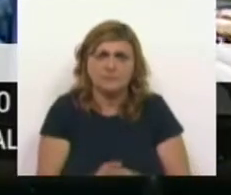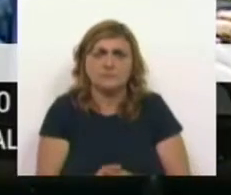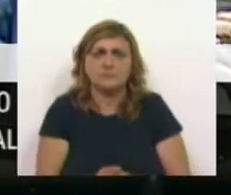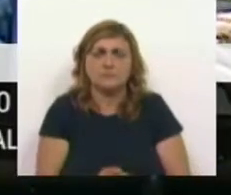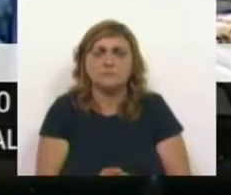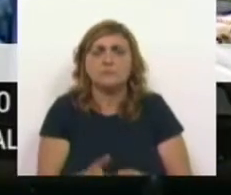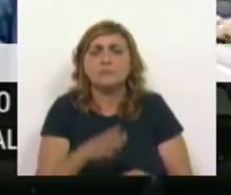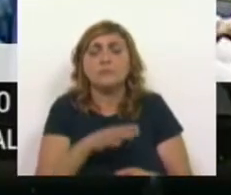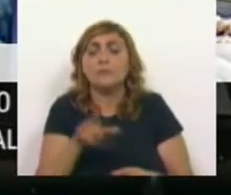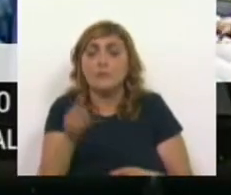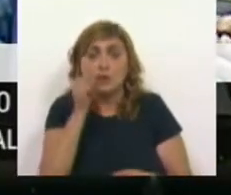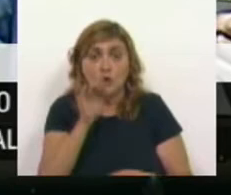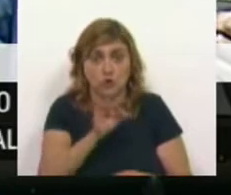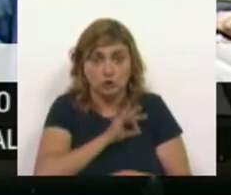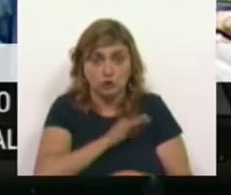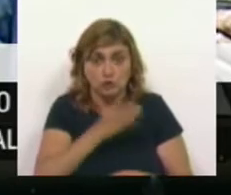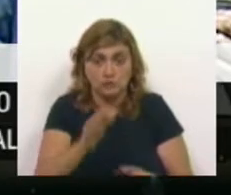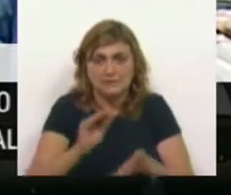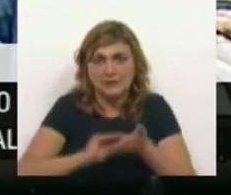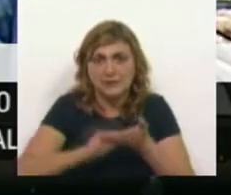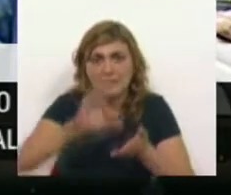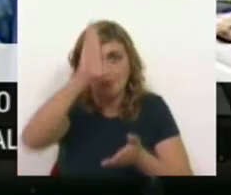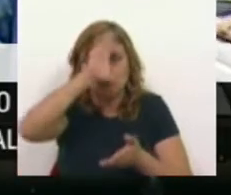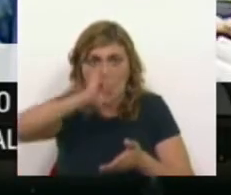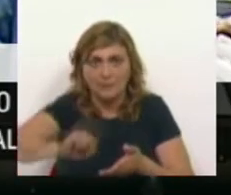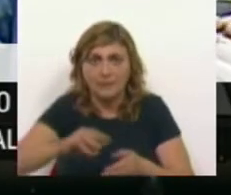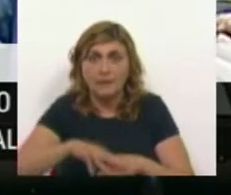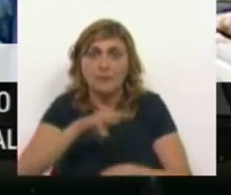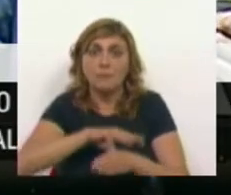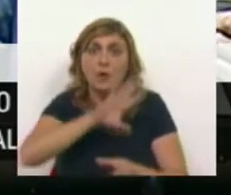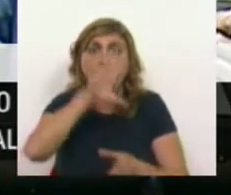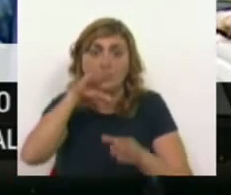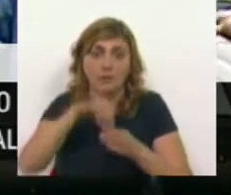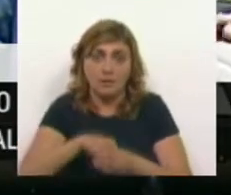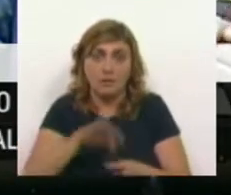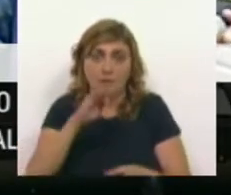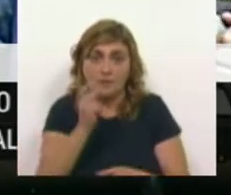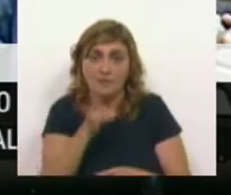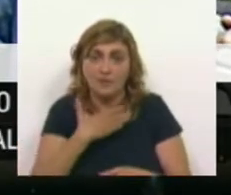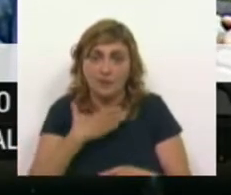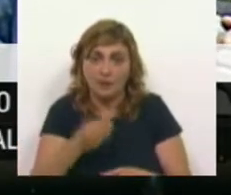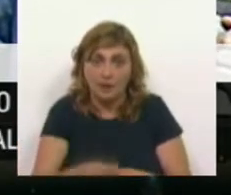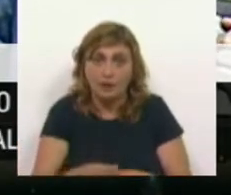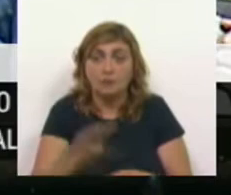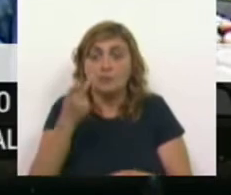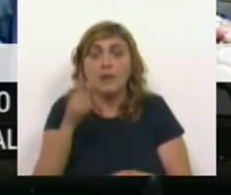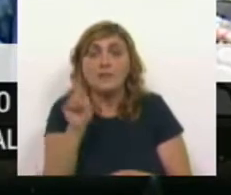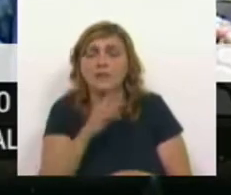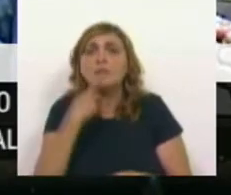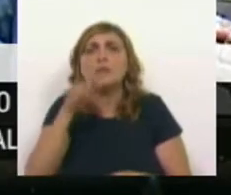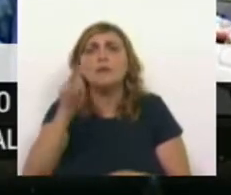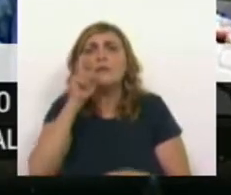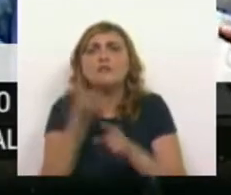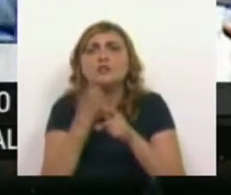nenhuma. O Sr. Secretário de Estado da Administração Interna, Fernando Alexandre, que defende também a